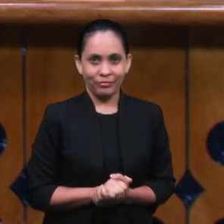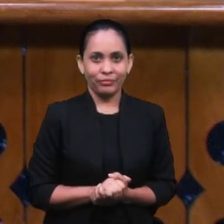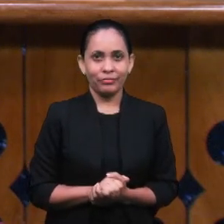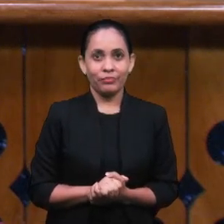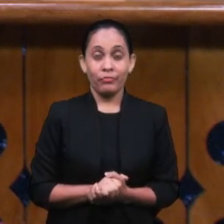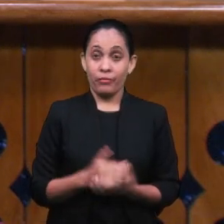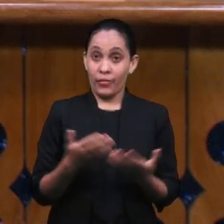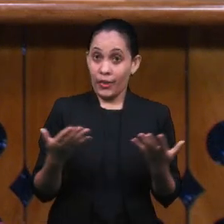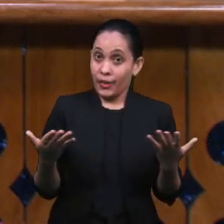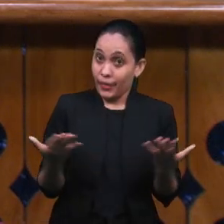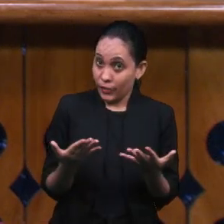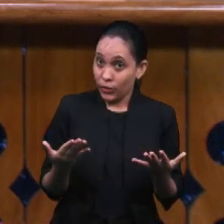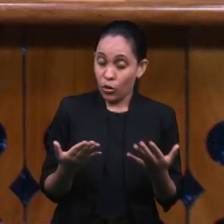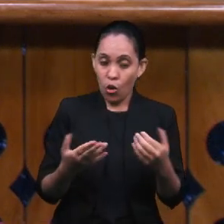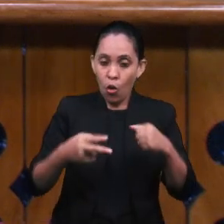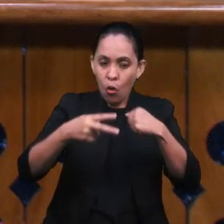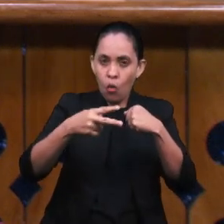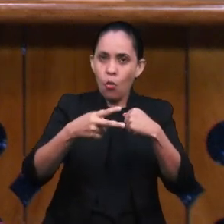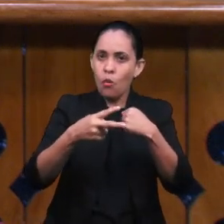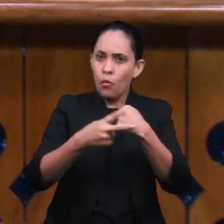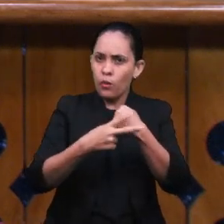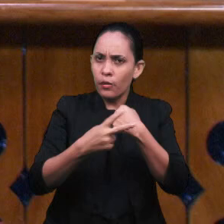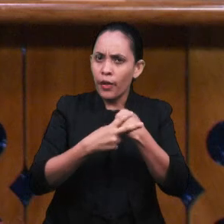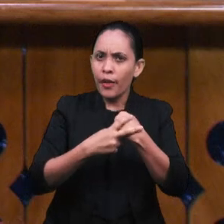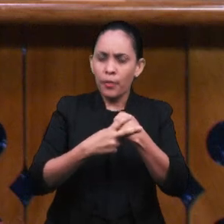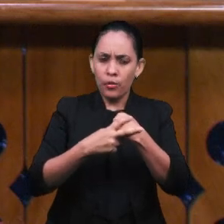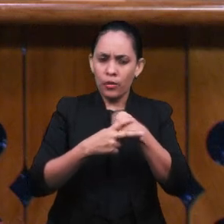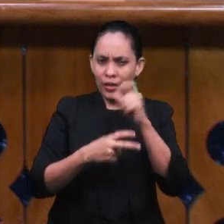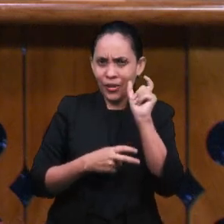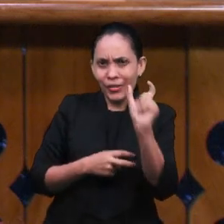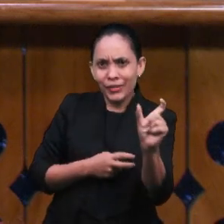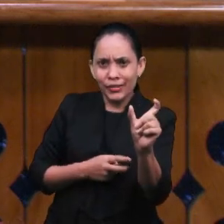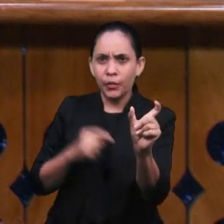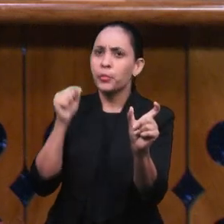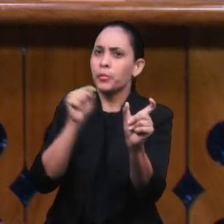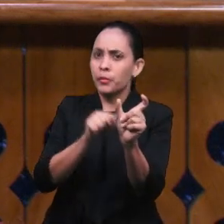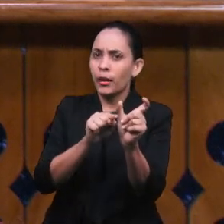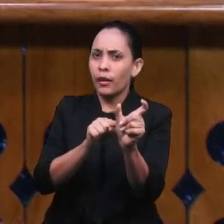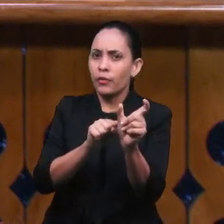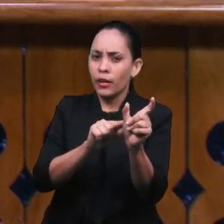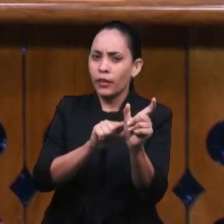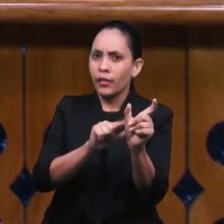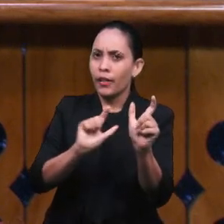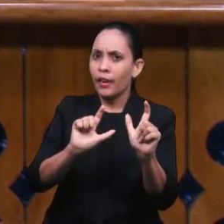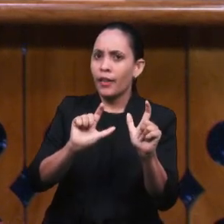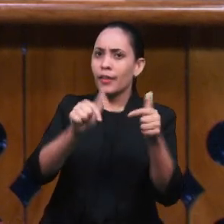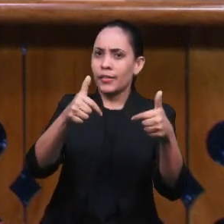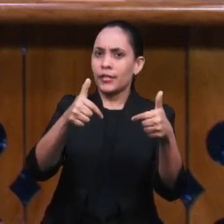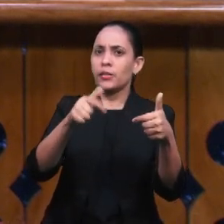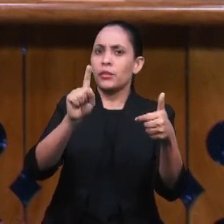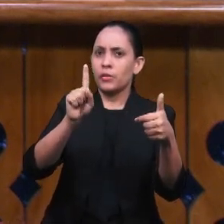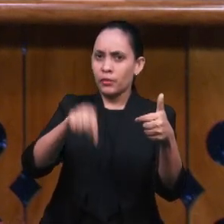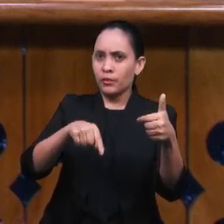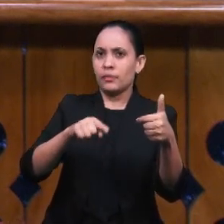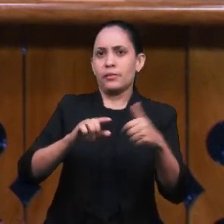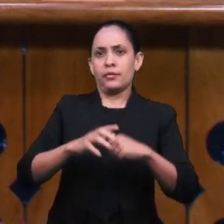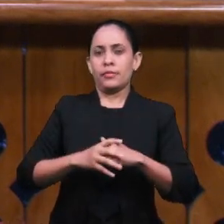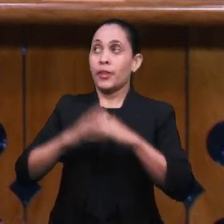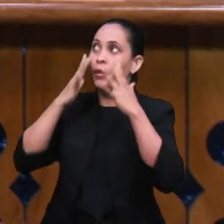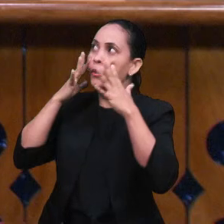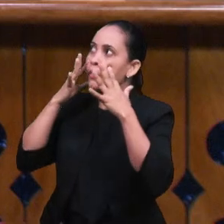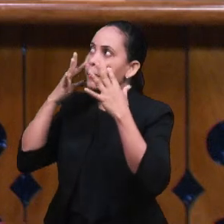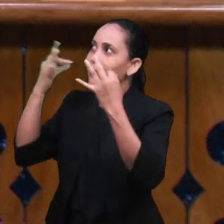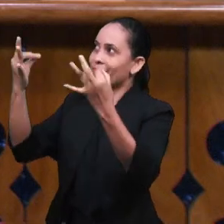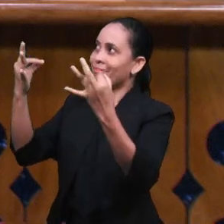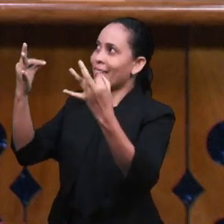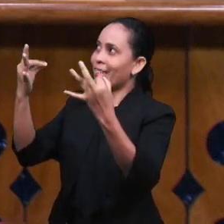verbo ali, a palavra ali, vem em cima de Simão Pedro. aquele que